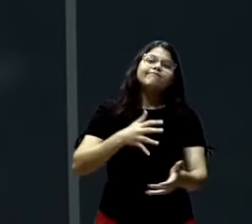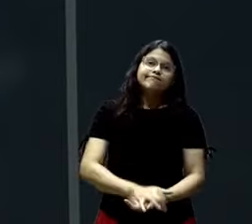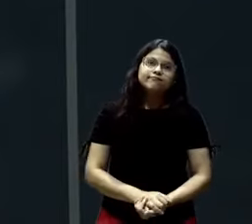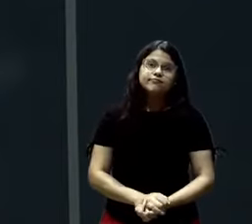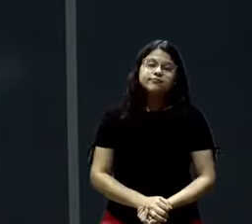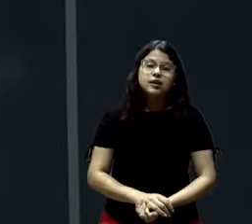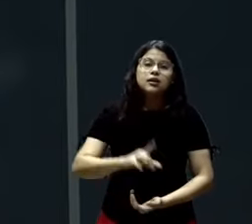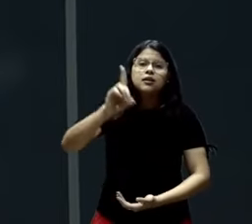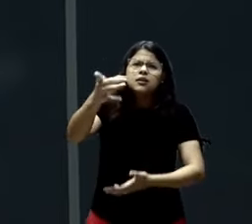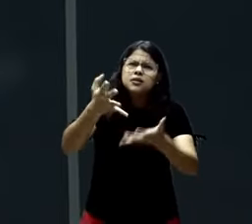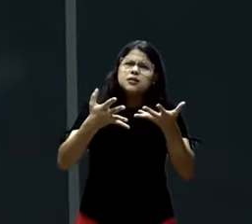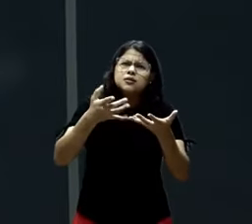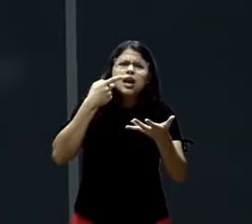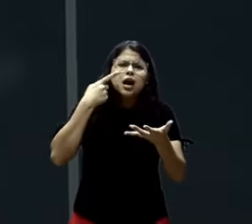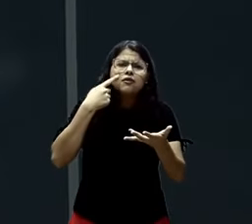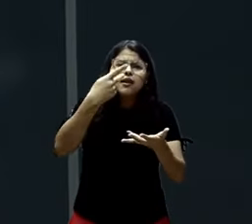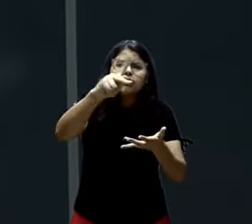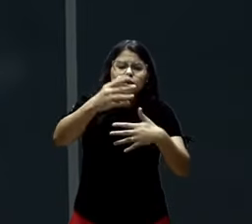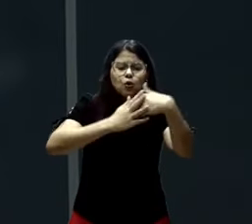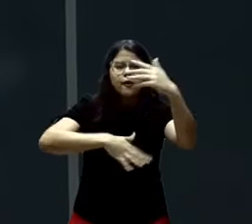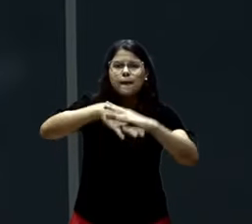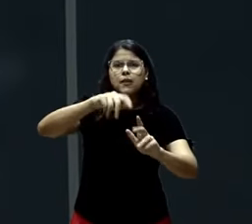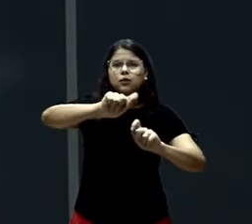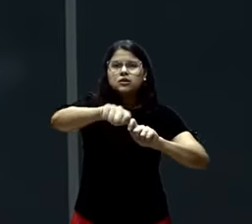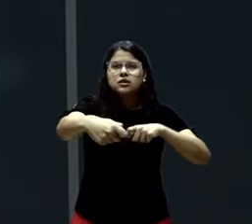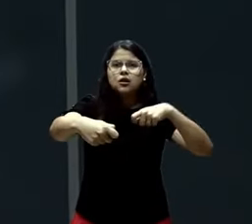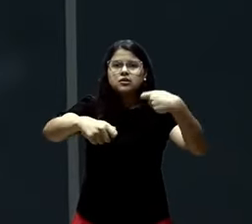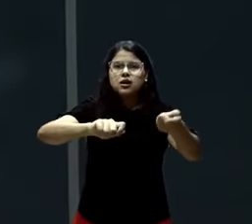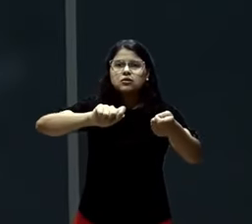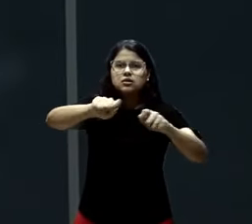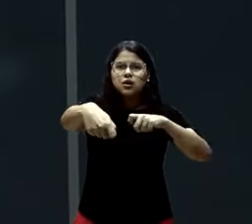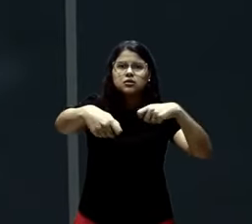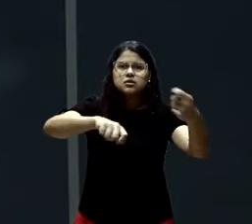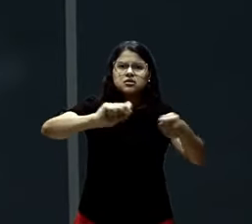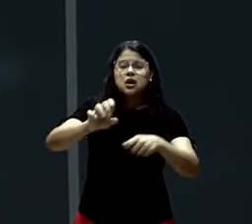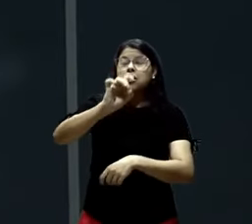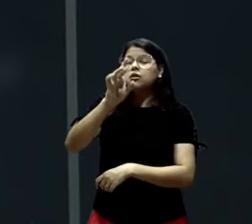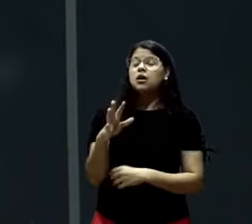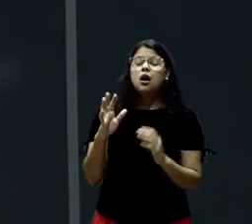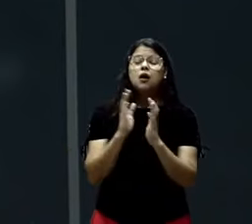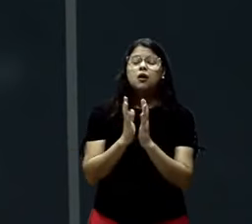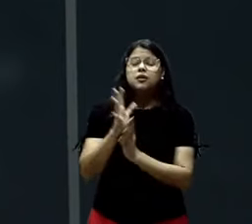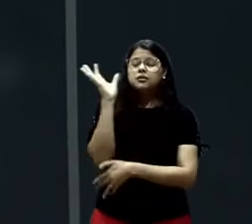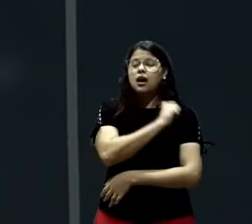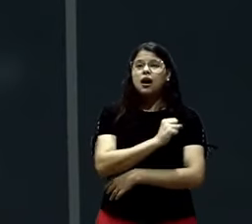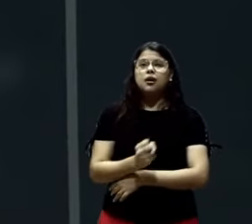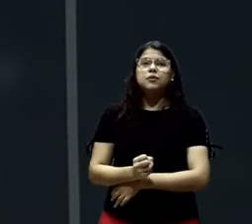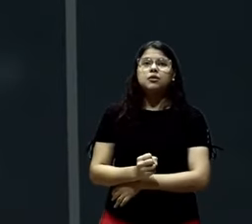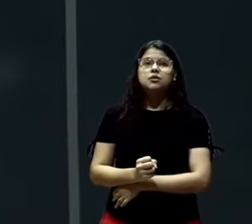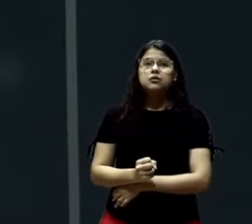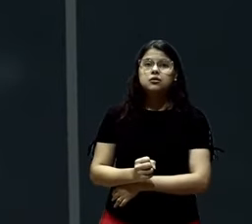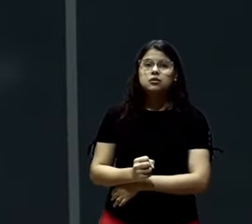Deus quer ouvir a sua voz. E não é só nessas orações relâmpagos que a gente faz quando está